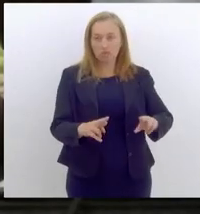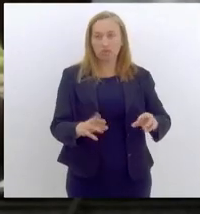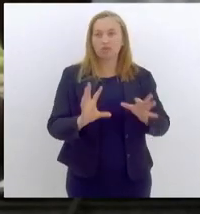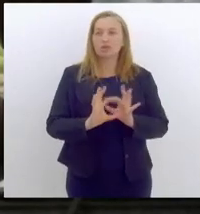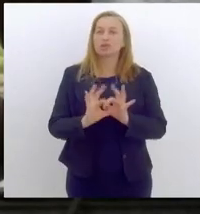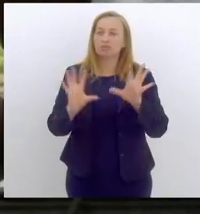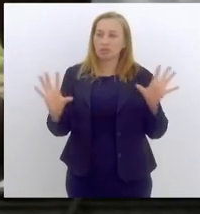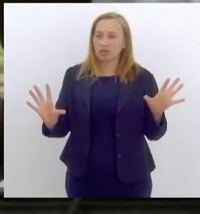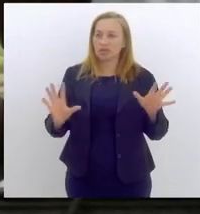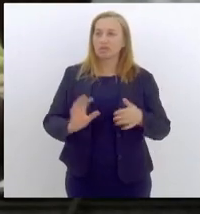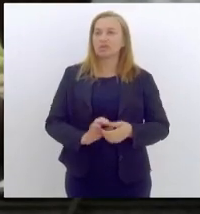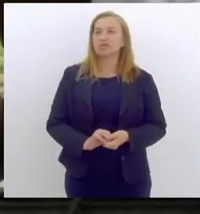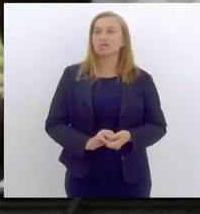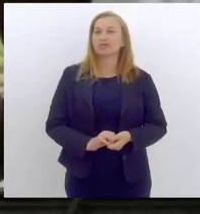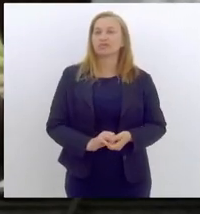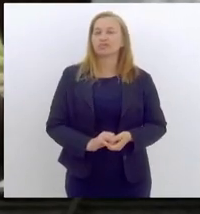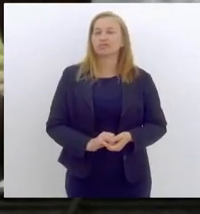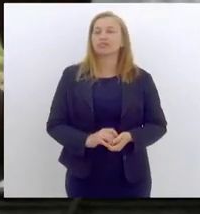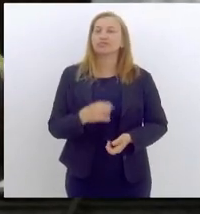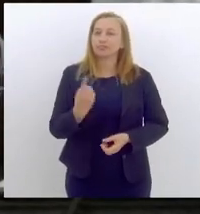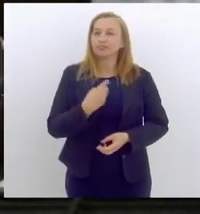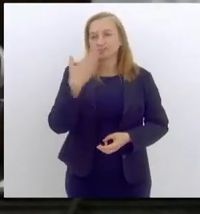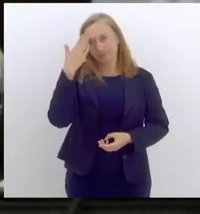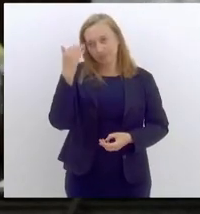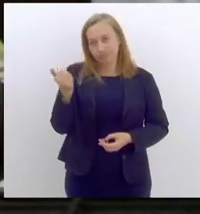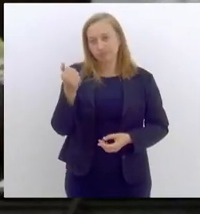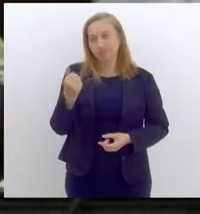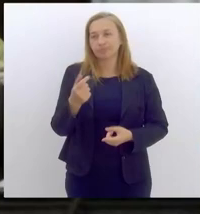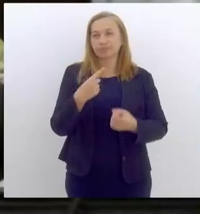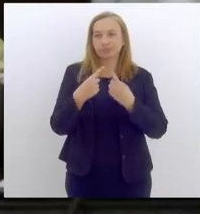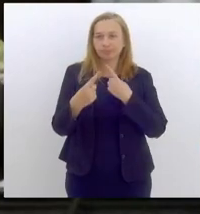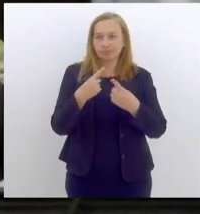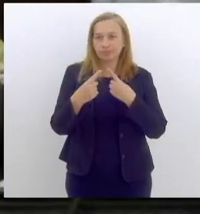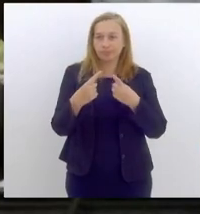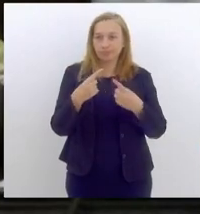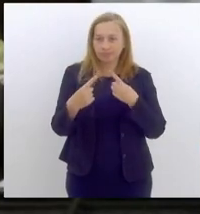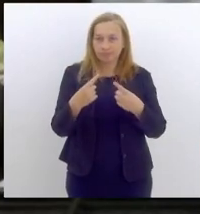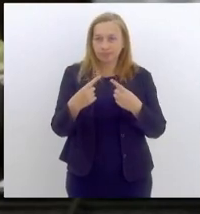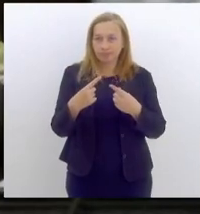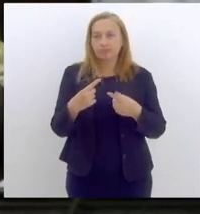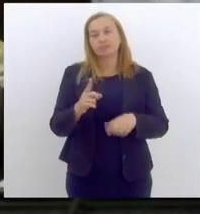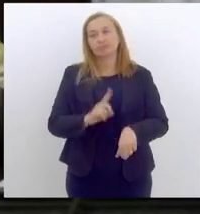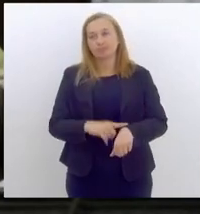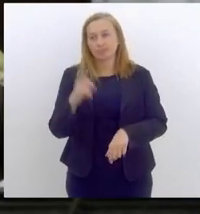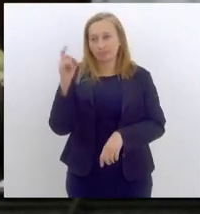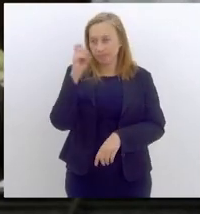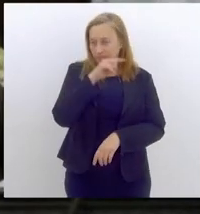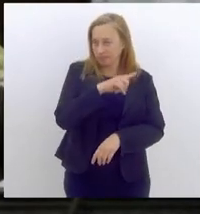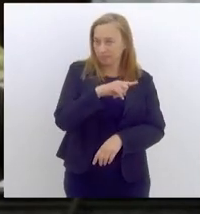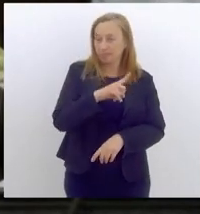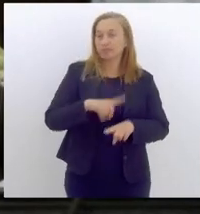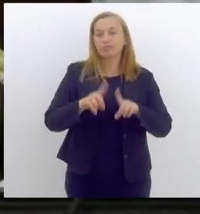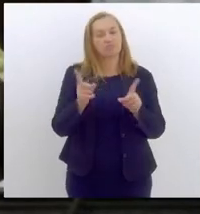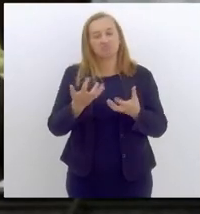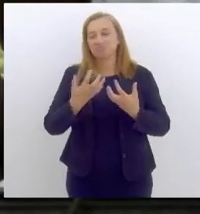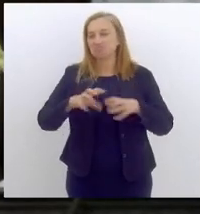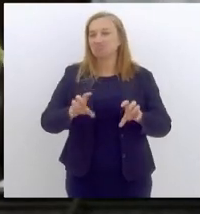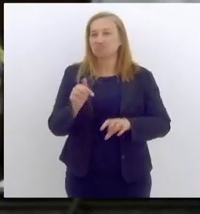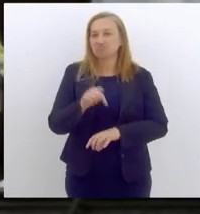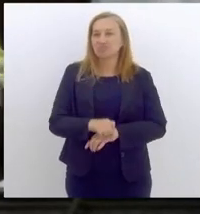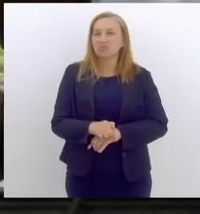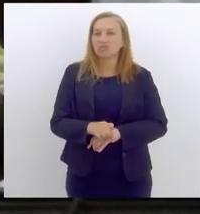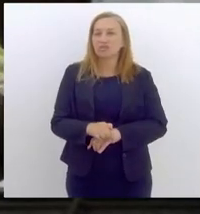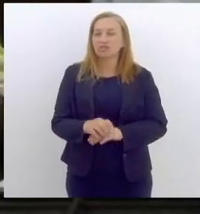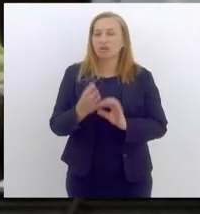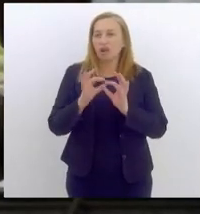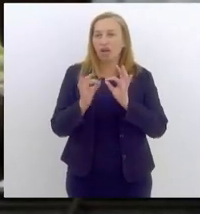democracia. E nós sabemos que os debates vão se acirrar a certo momento. Mas eu não quero aqui